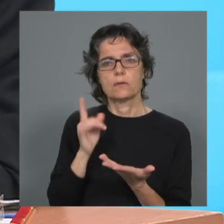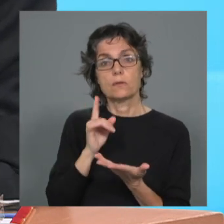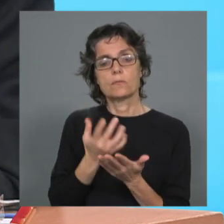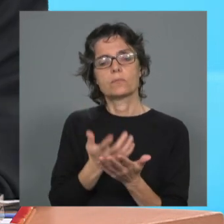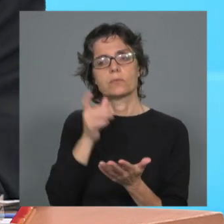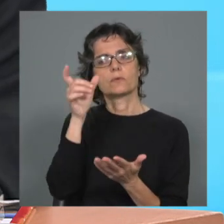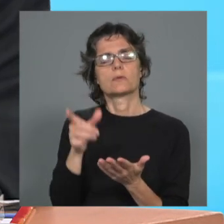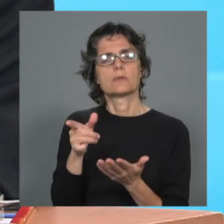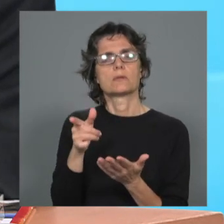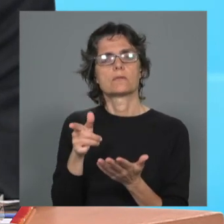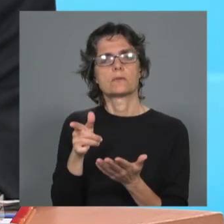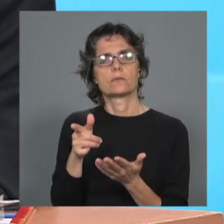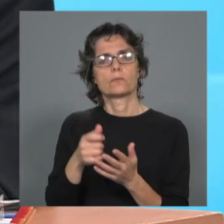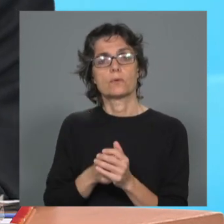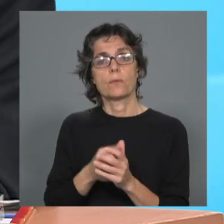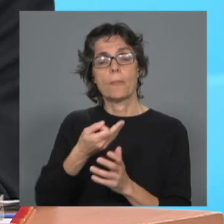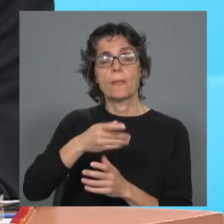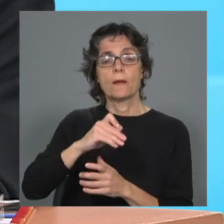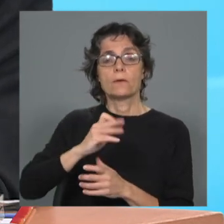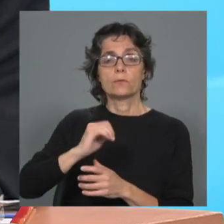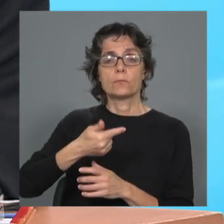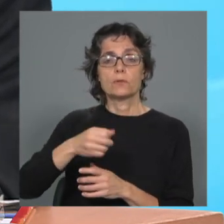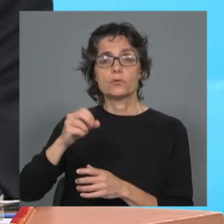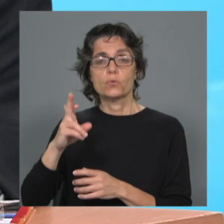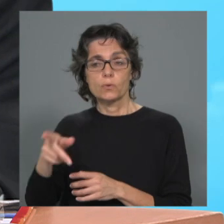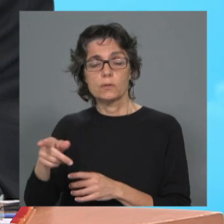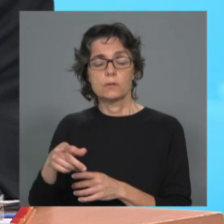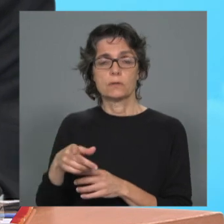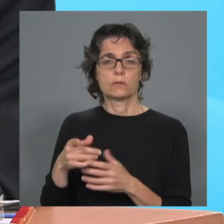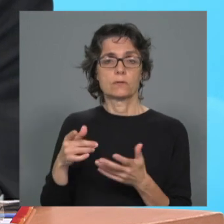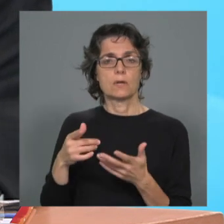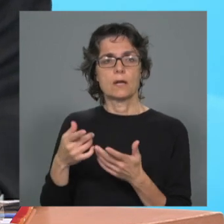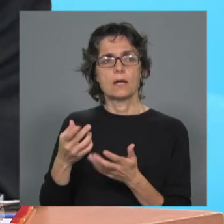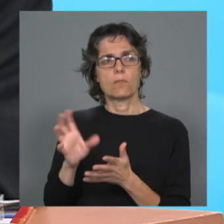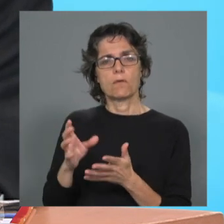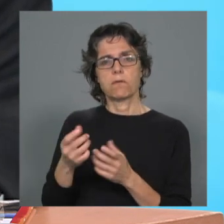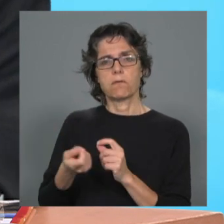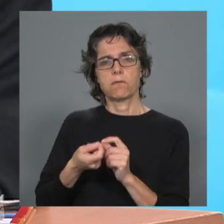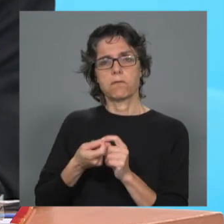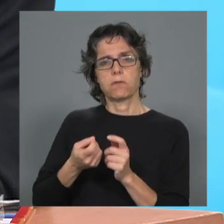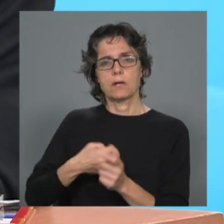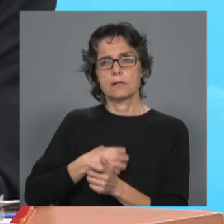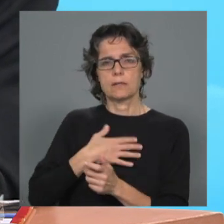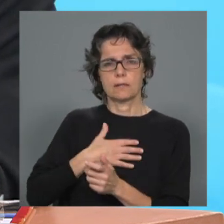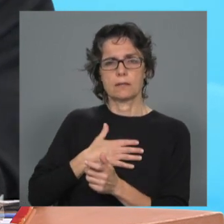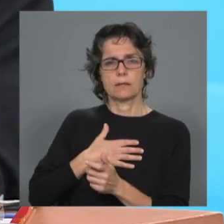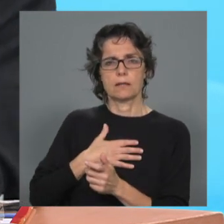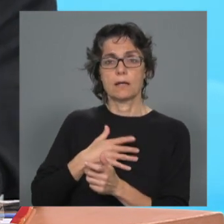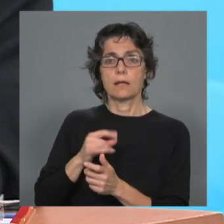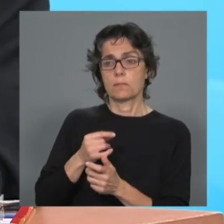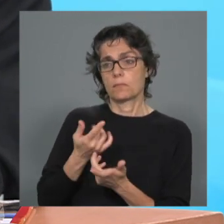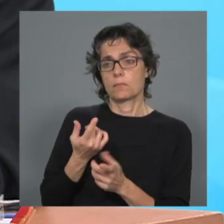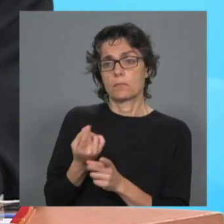uma figura, diríamos, quase um paradigma, modelo de proximidade e de motivação, porque o pastor é aquele